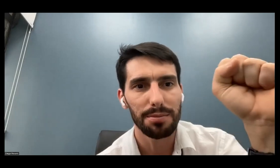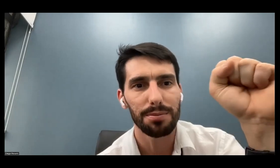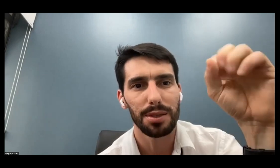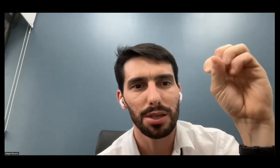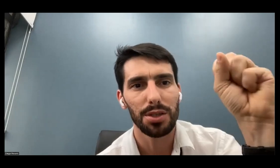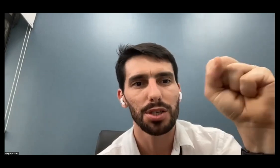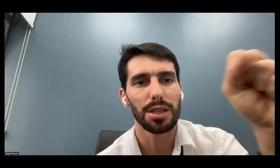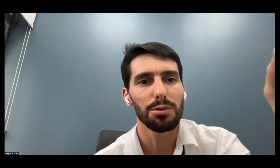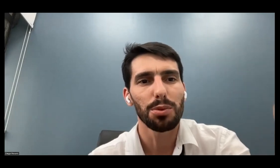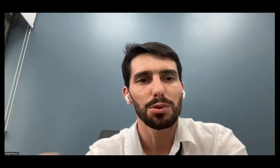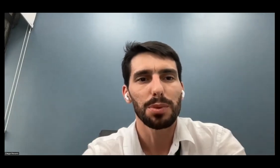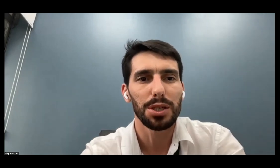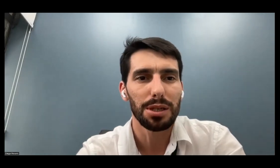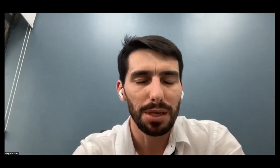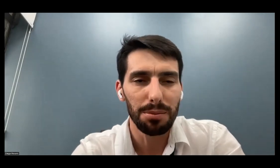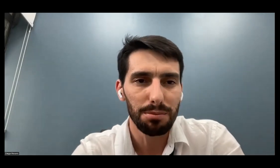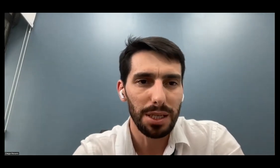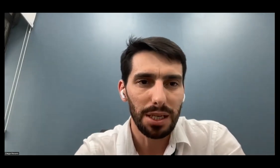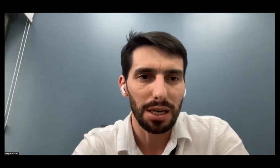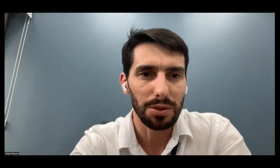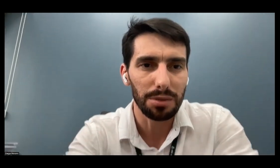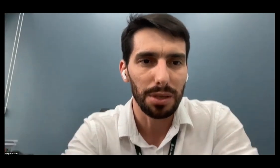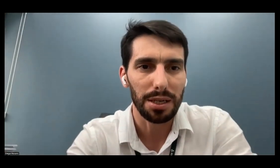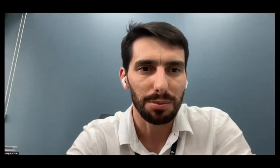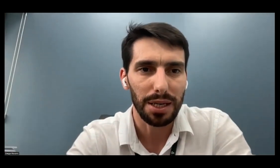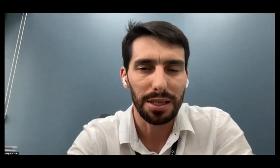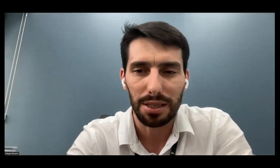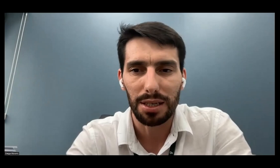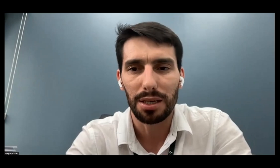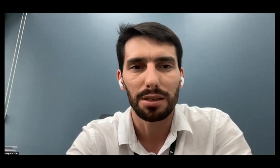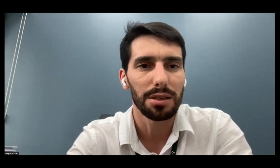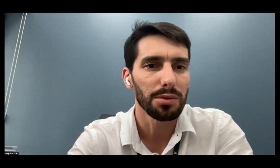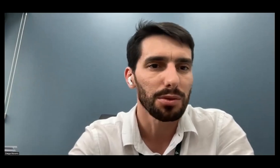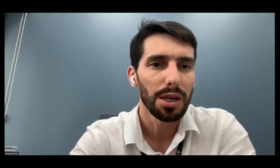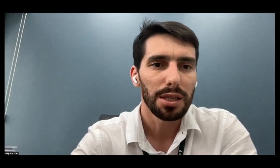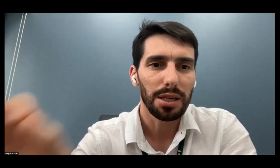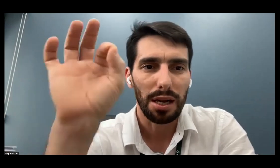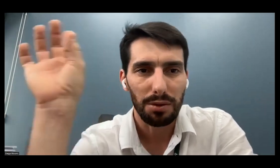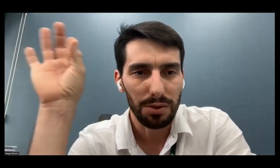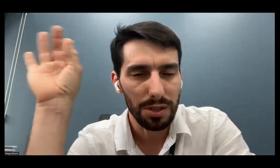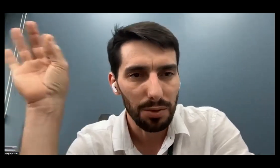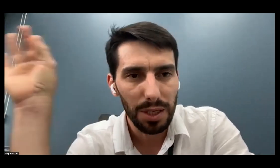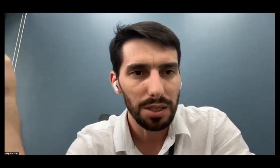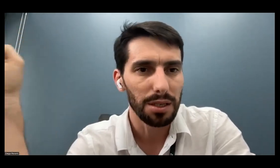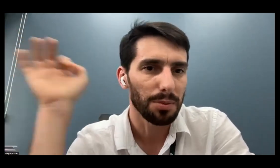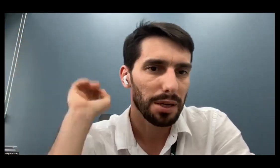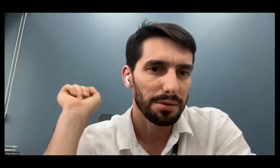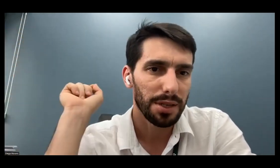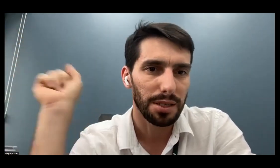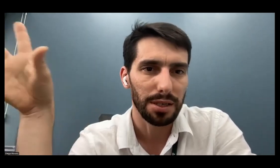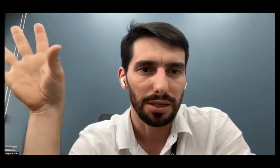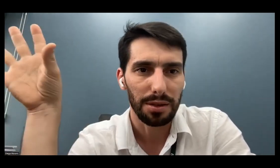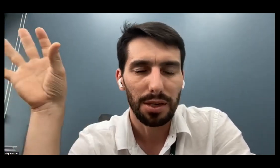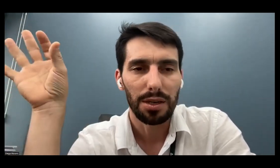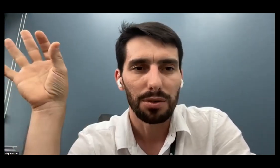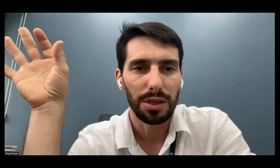Começando por lá, eu acho que já tem um ponto de partida bem legal, assim, para entender. Então, tem lá os screenings